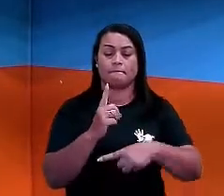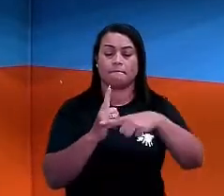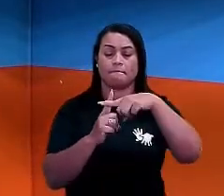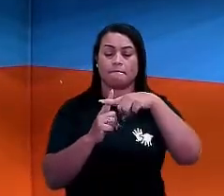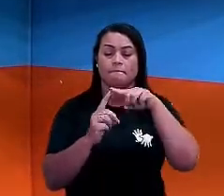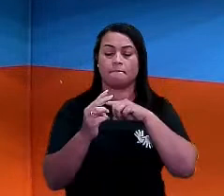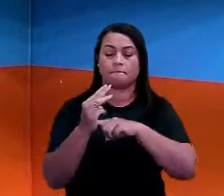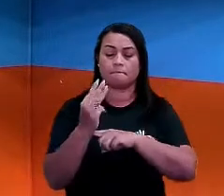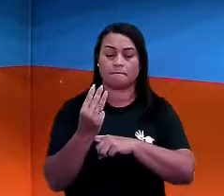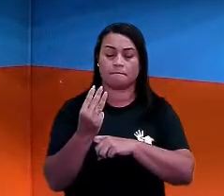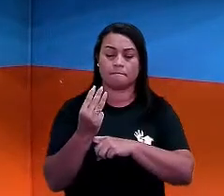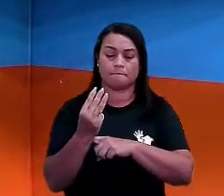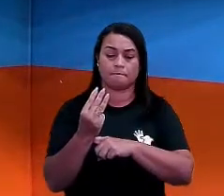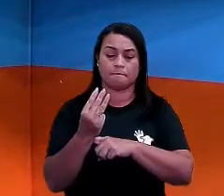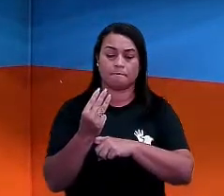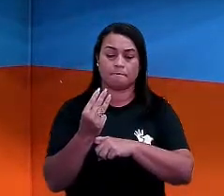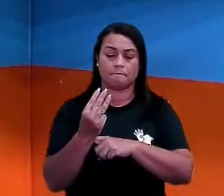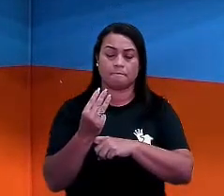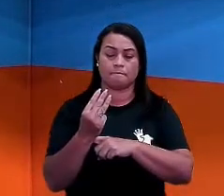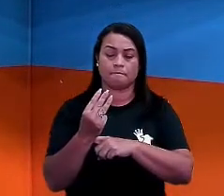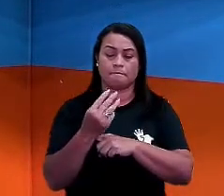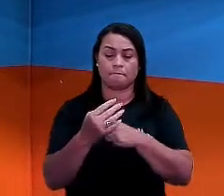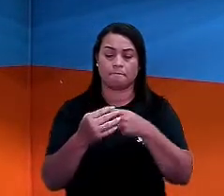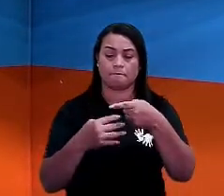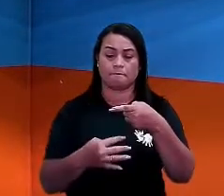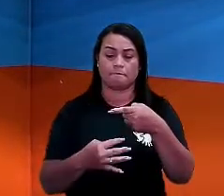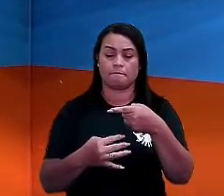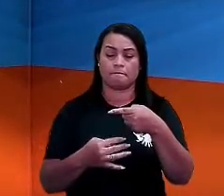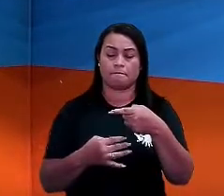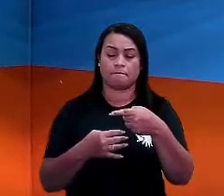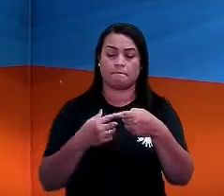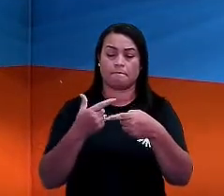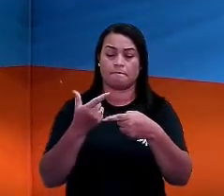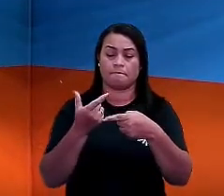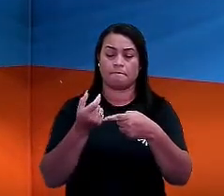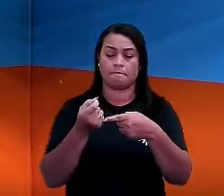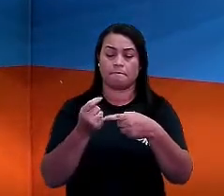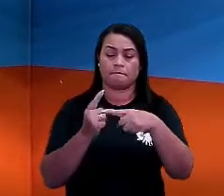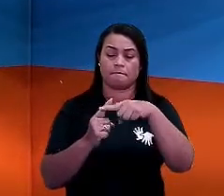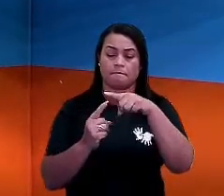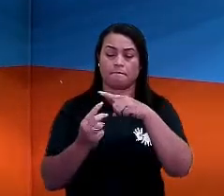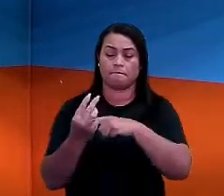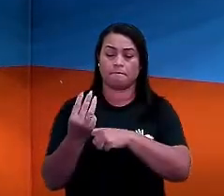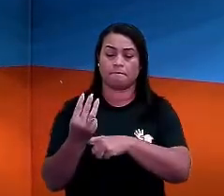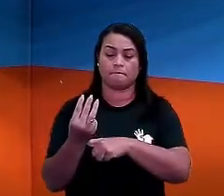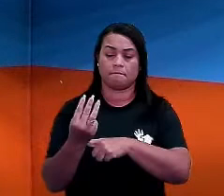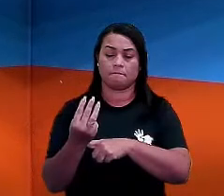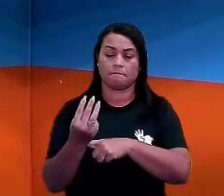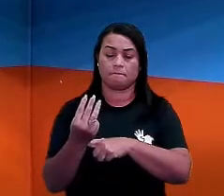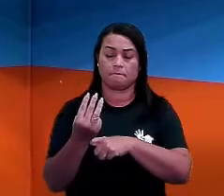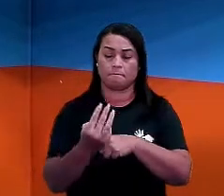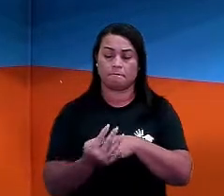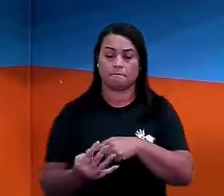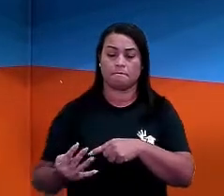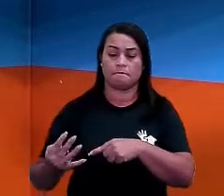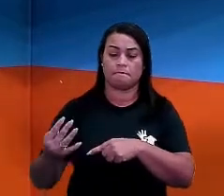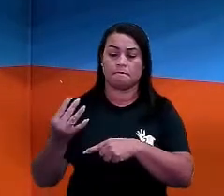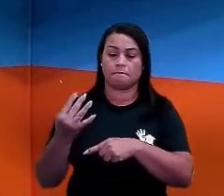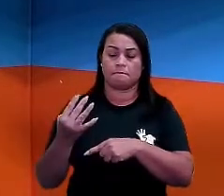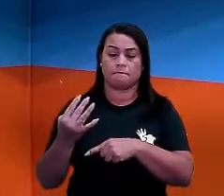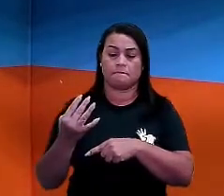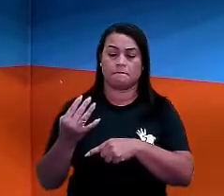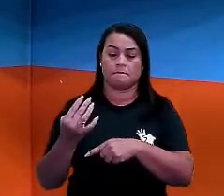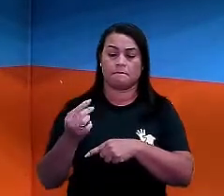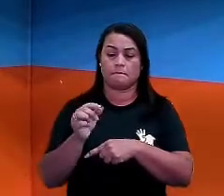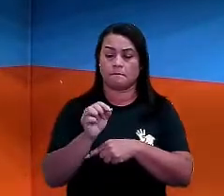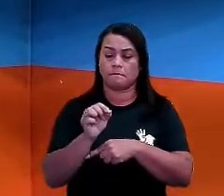somo. Quanto é que dá isso aqui? 5 vezes 4, 20. 20 mais 3. Aí pego o 4,